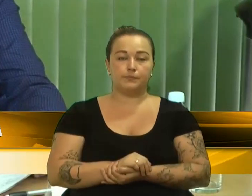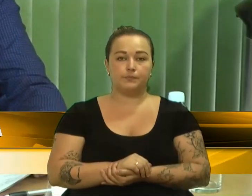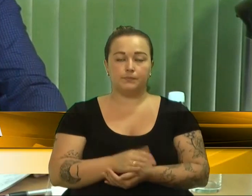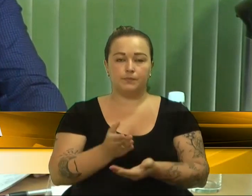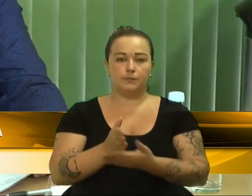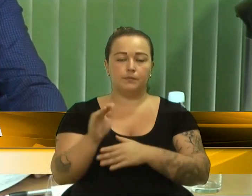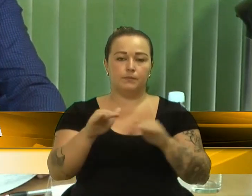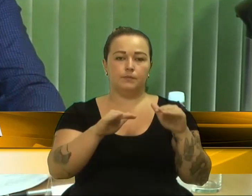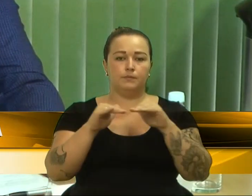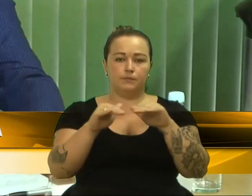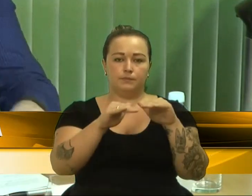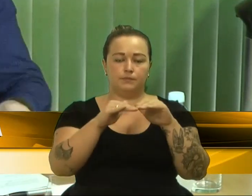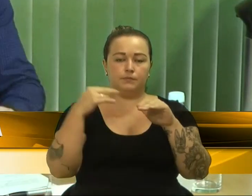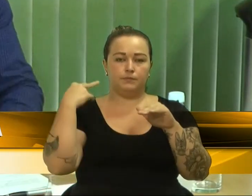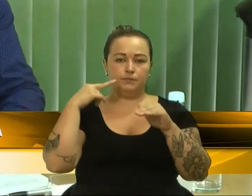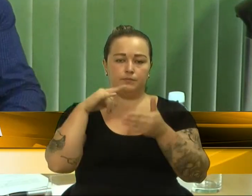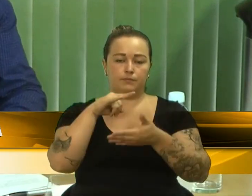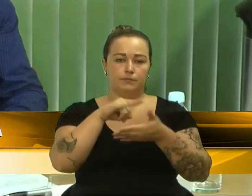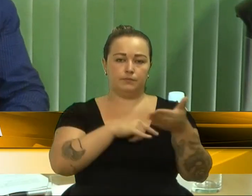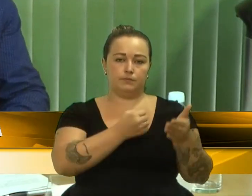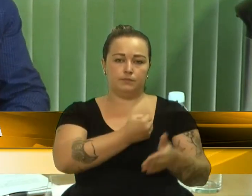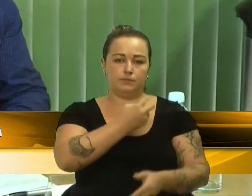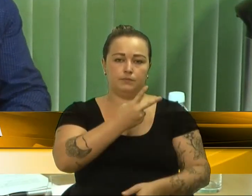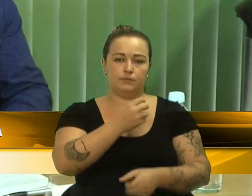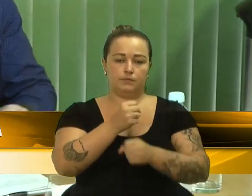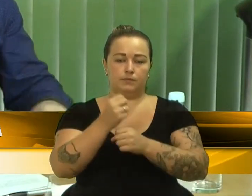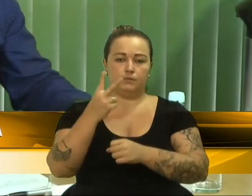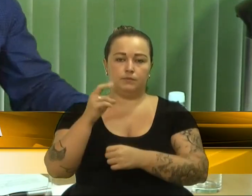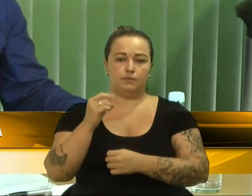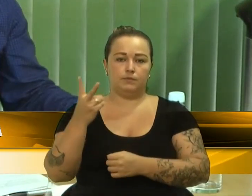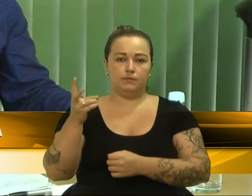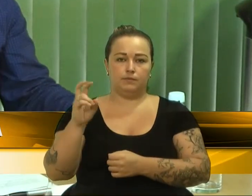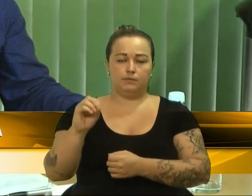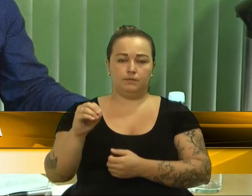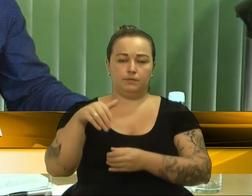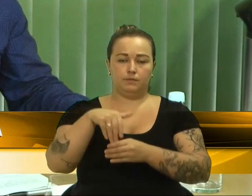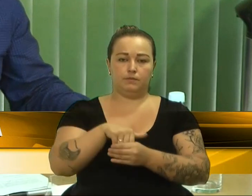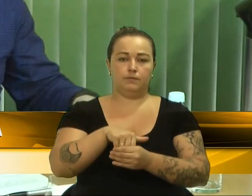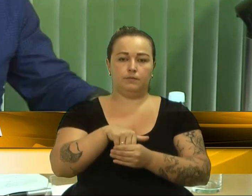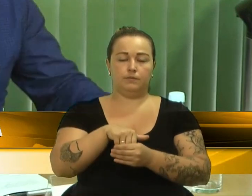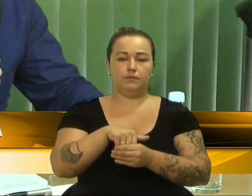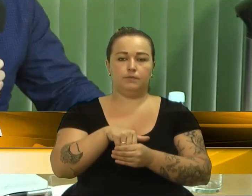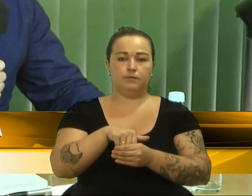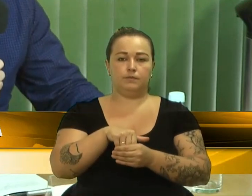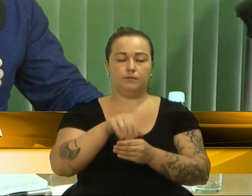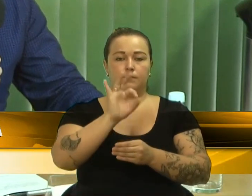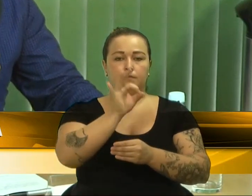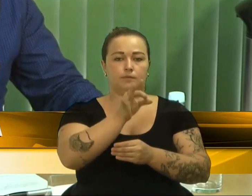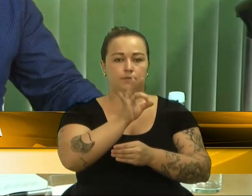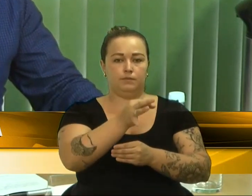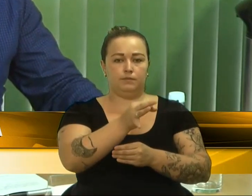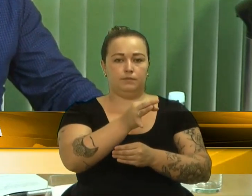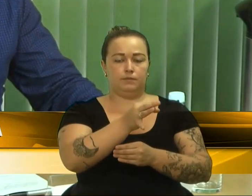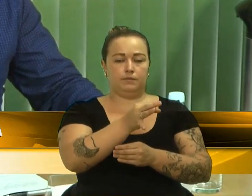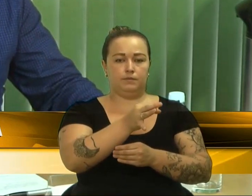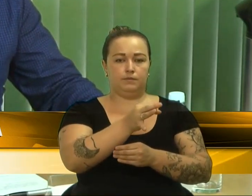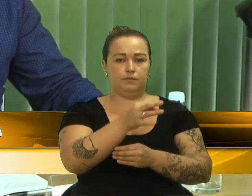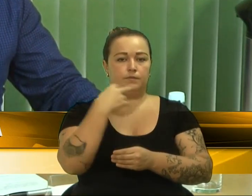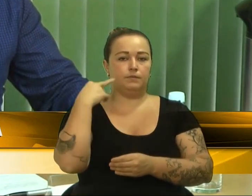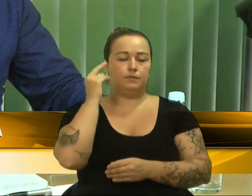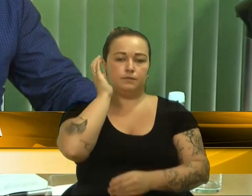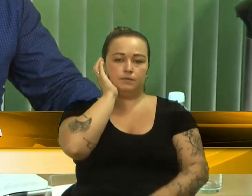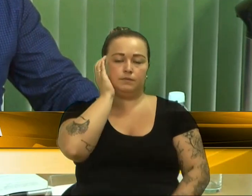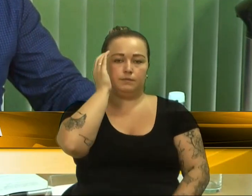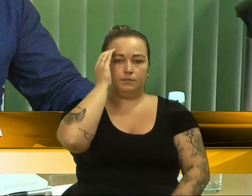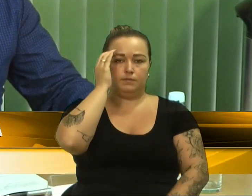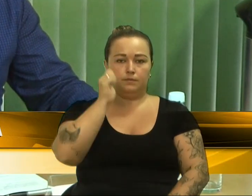Aprovado por unanimidade o requerimento número 2 de 2020, com votos favoráveis. Vereador Felipe